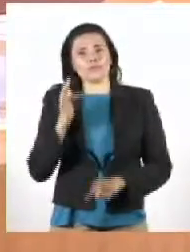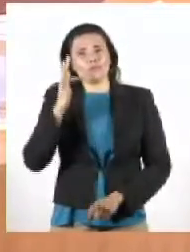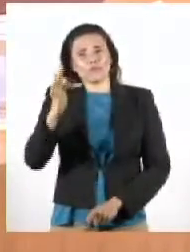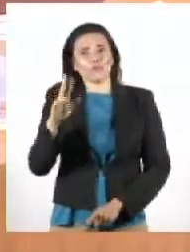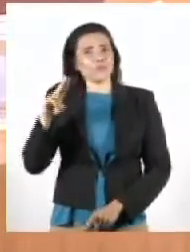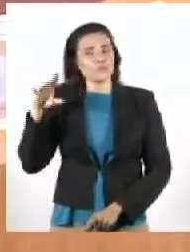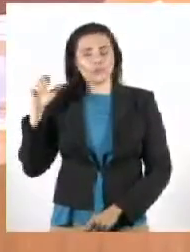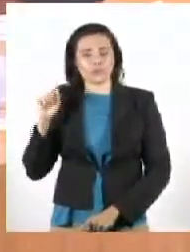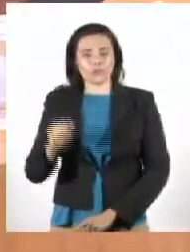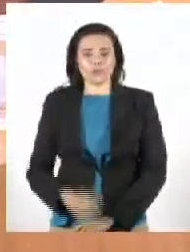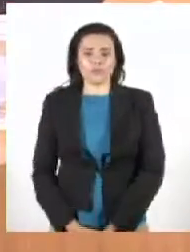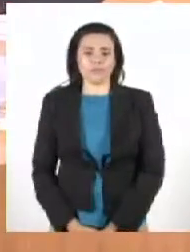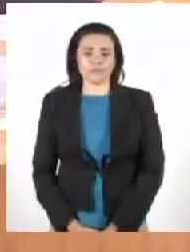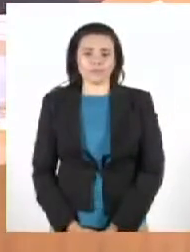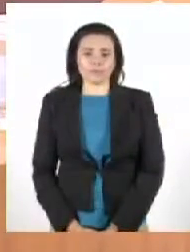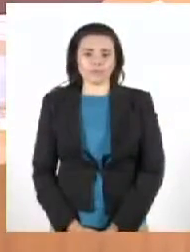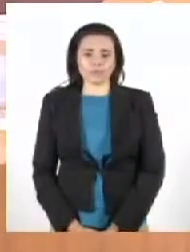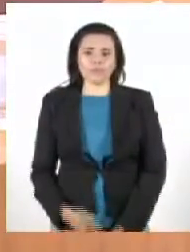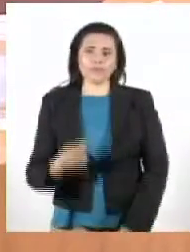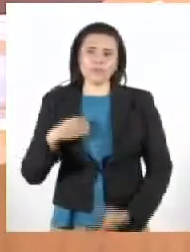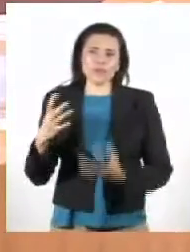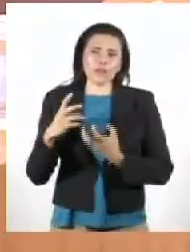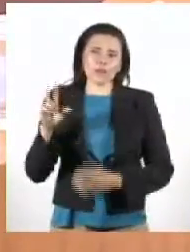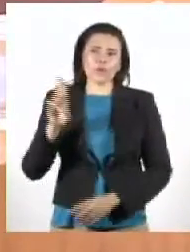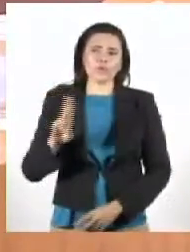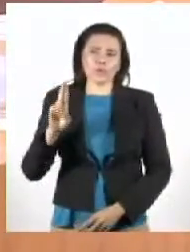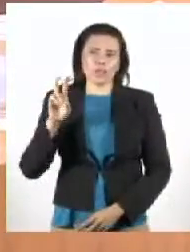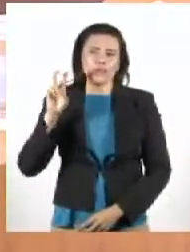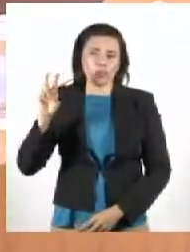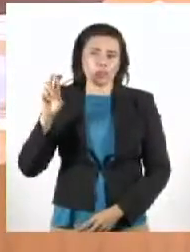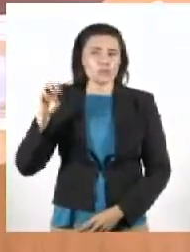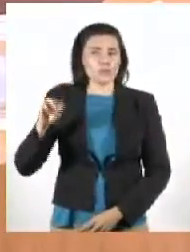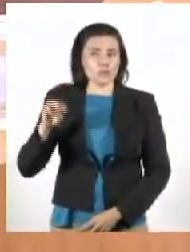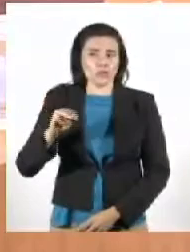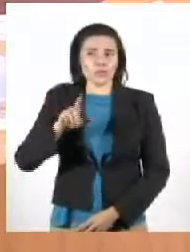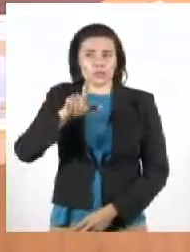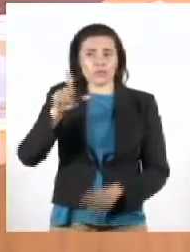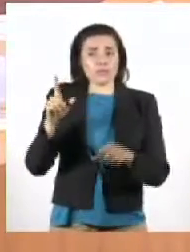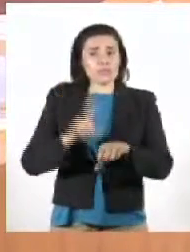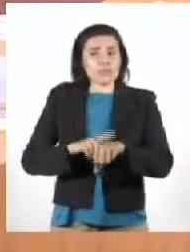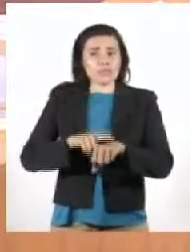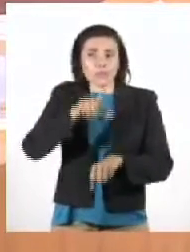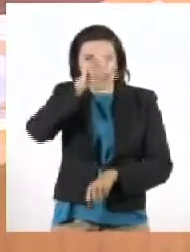liderança, por favor. Mais 5 minutos sem a parte. Muito bem.